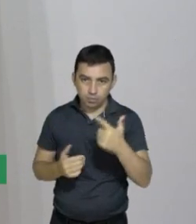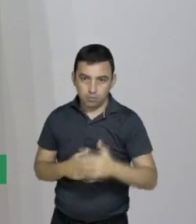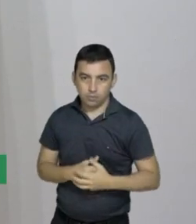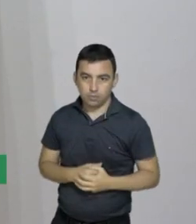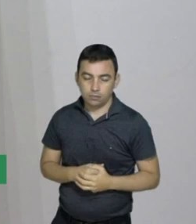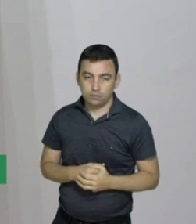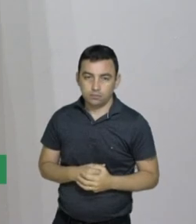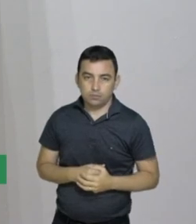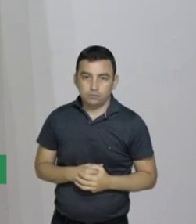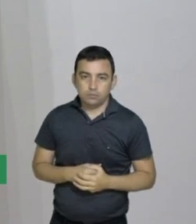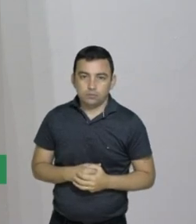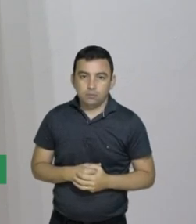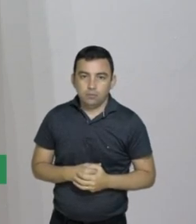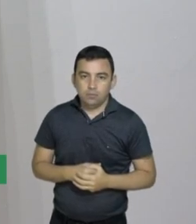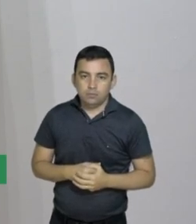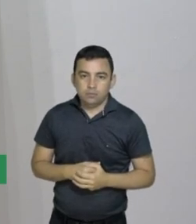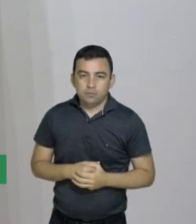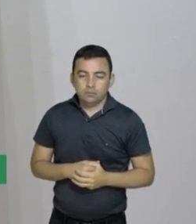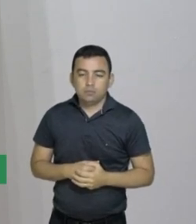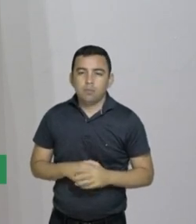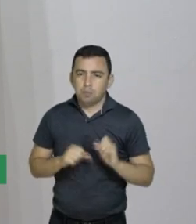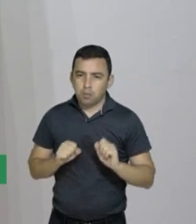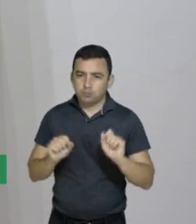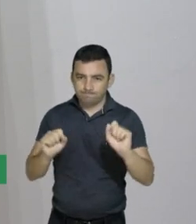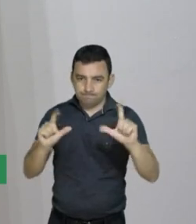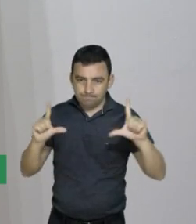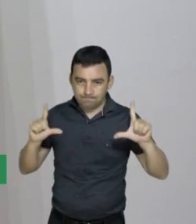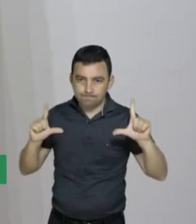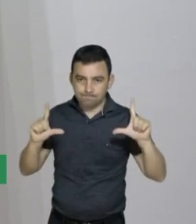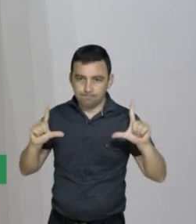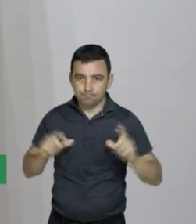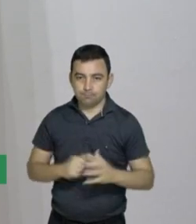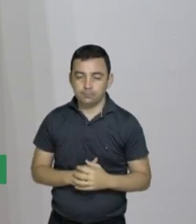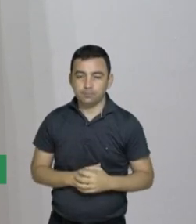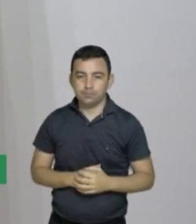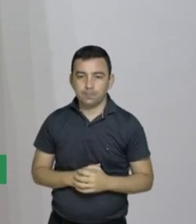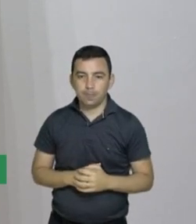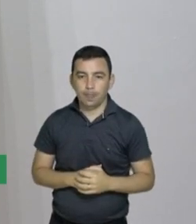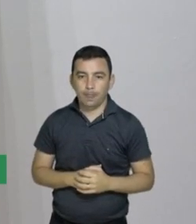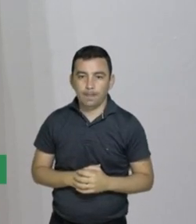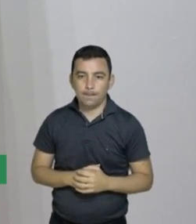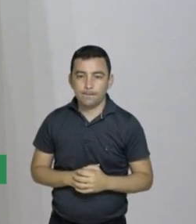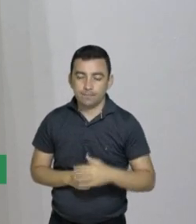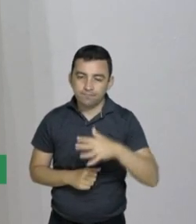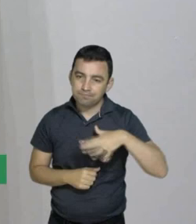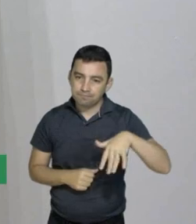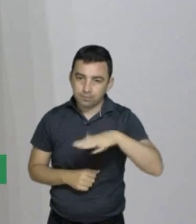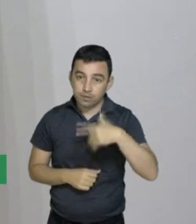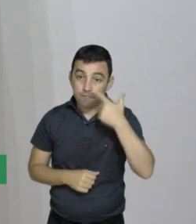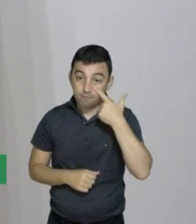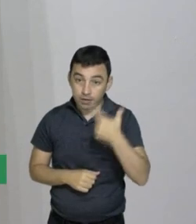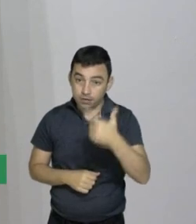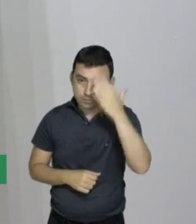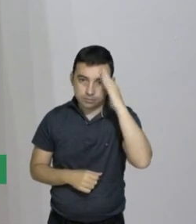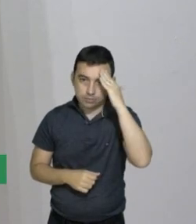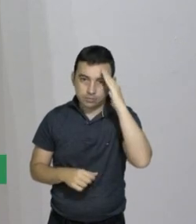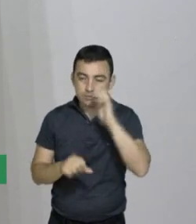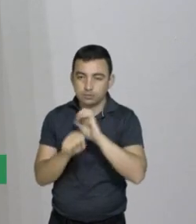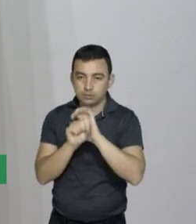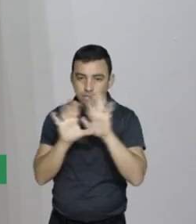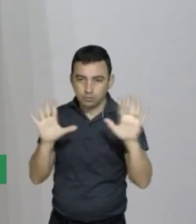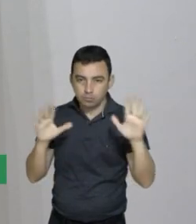um puder pode abrir um pouquinho o quadro para que você possa entender com maior